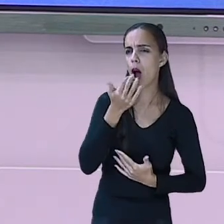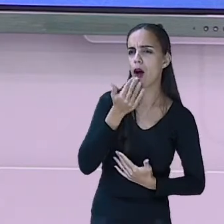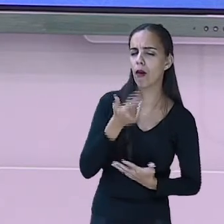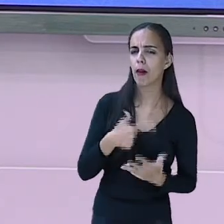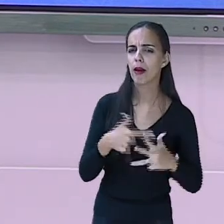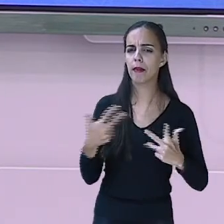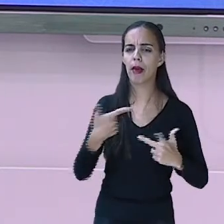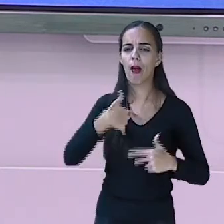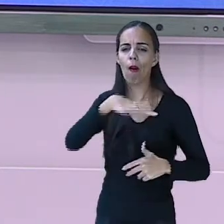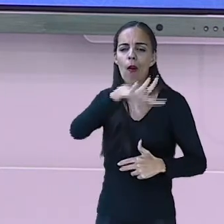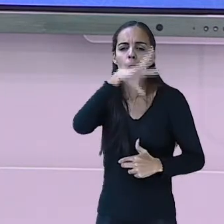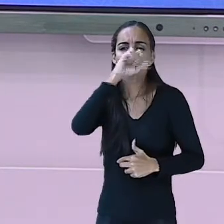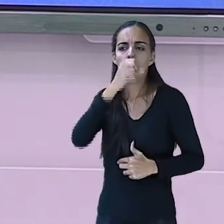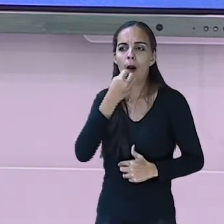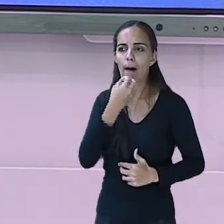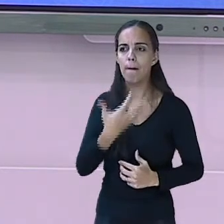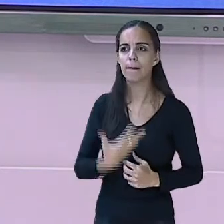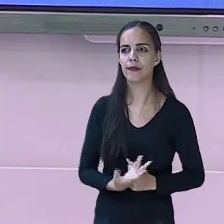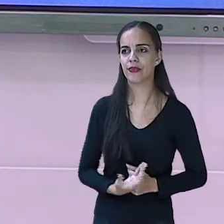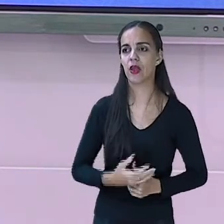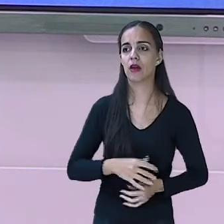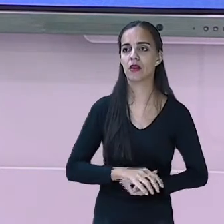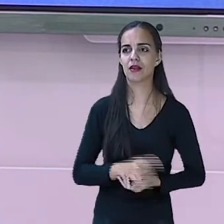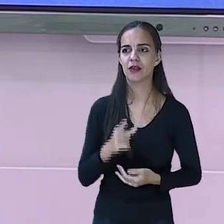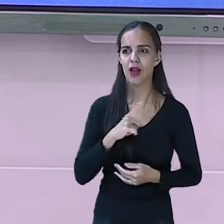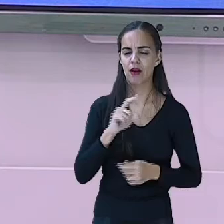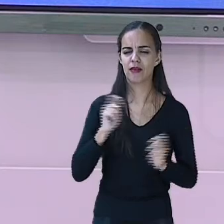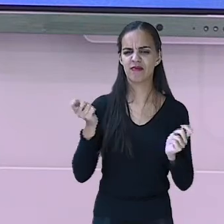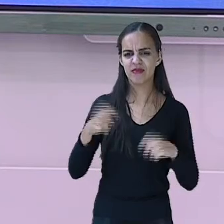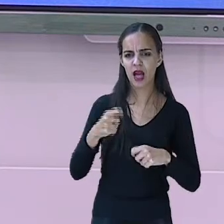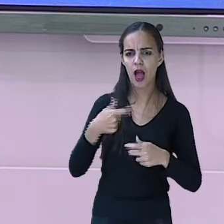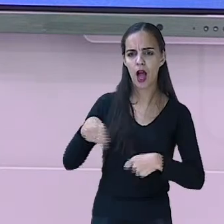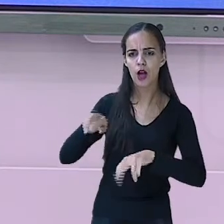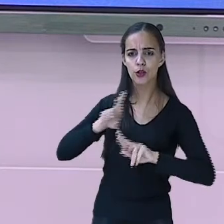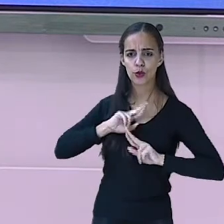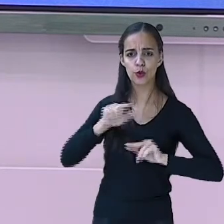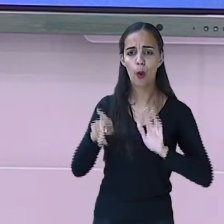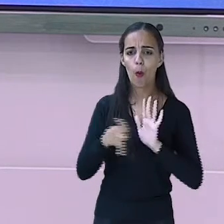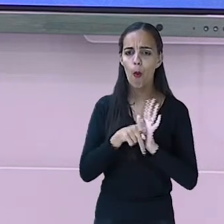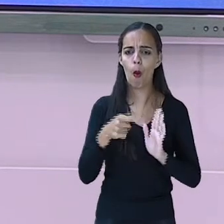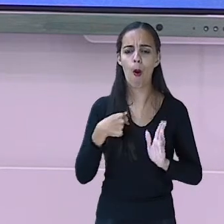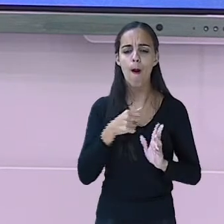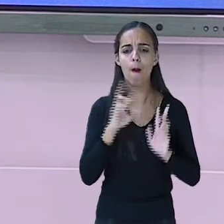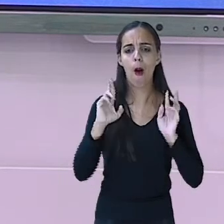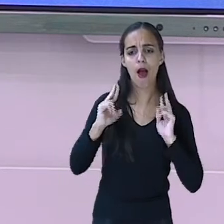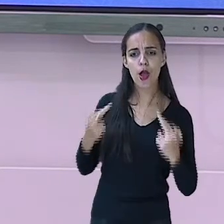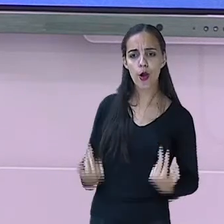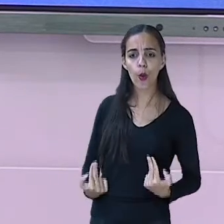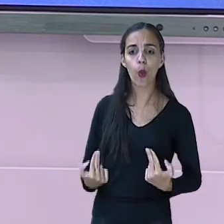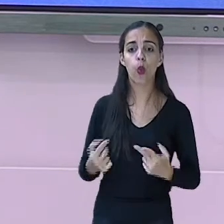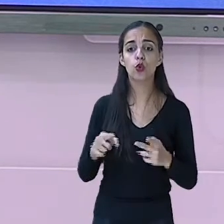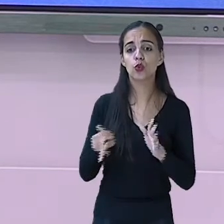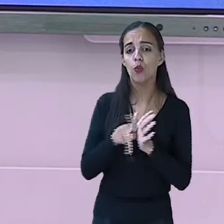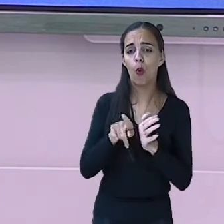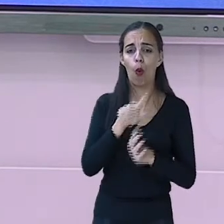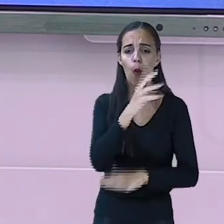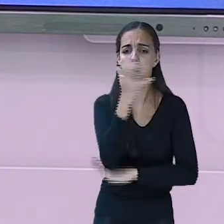alimento, enfim, os recursos naturais, eles precisam